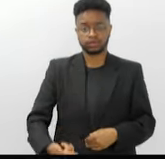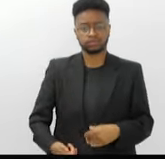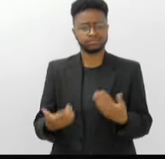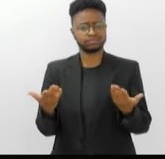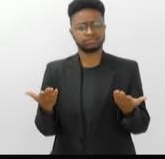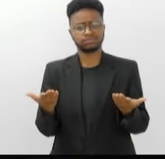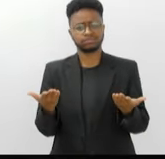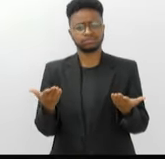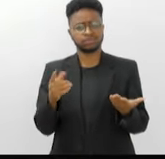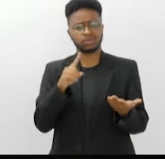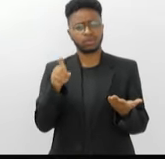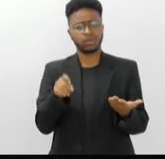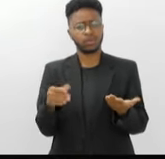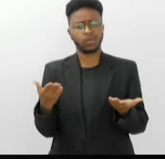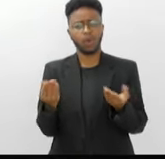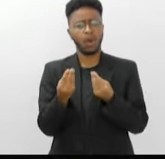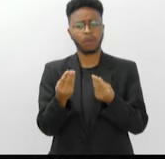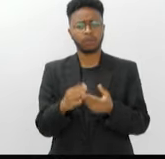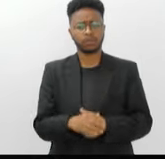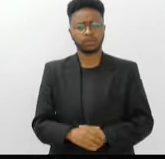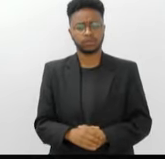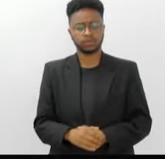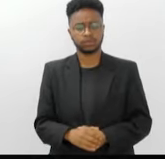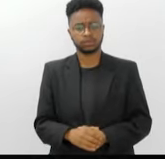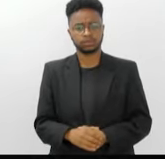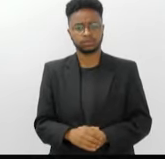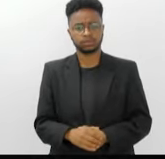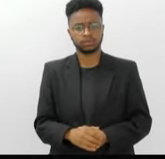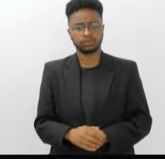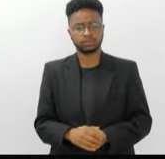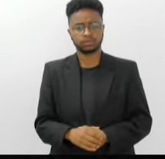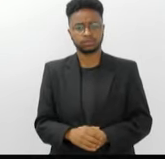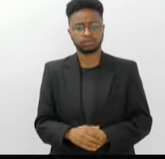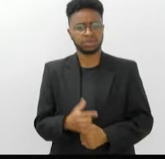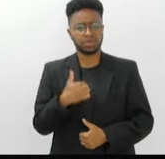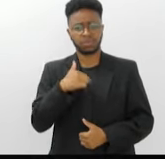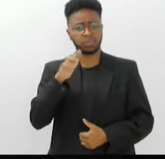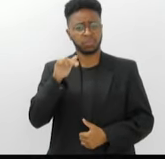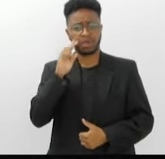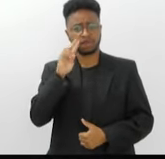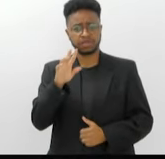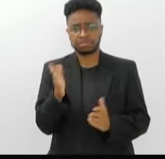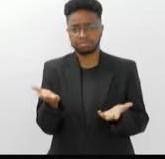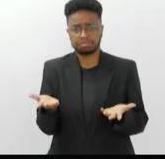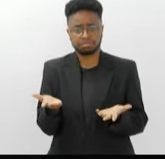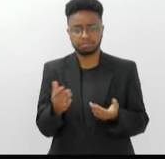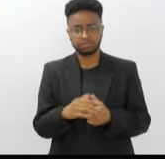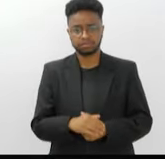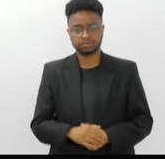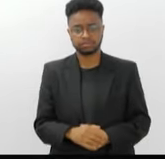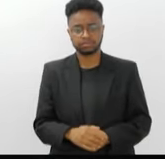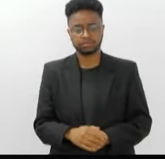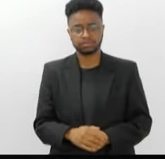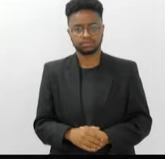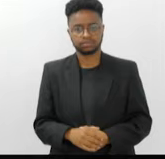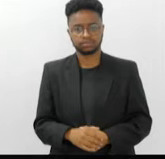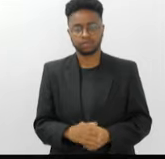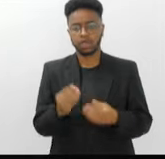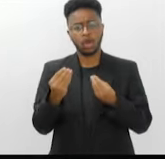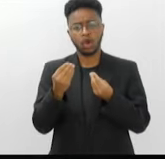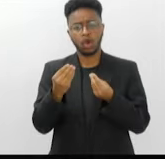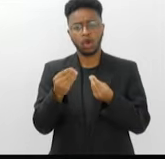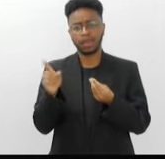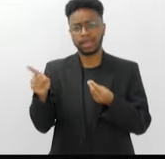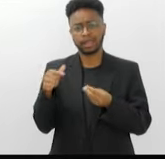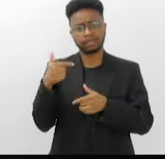Ora, deputado presidente, eu jamais vi isso na vida. Um